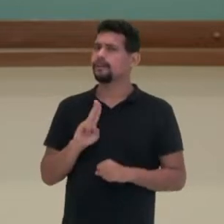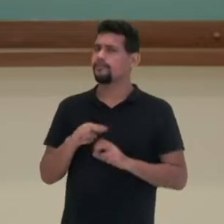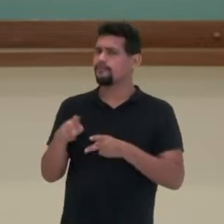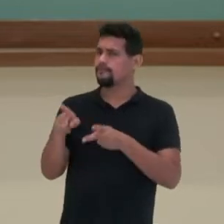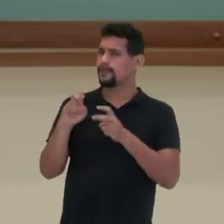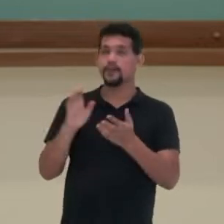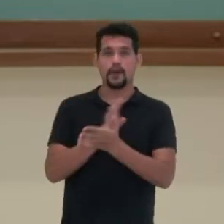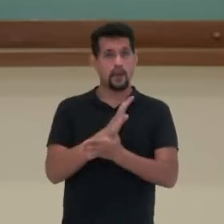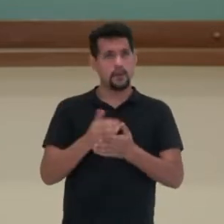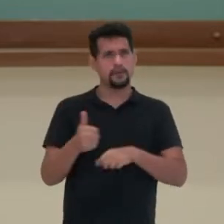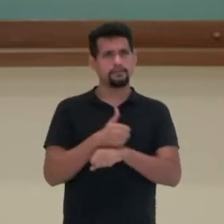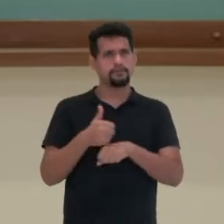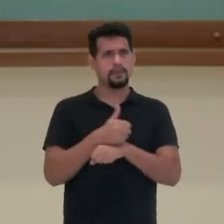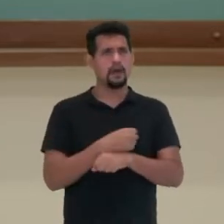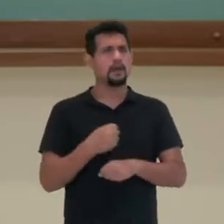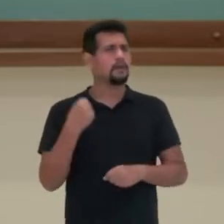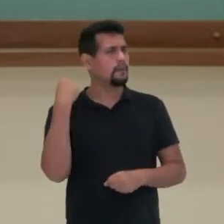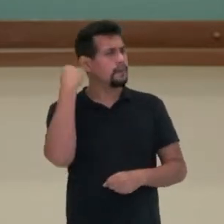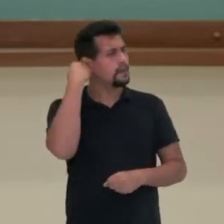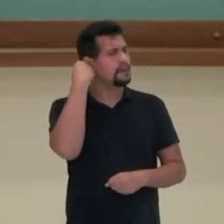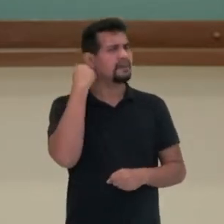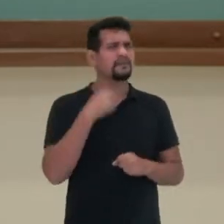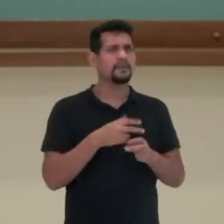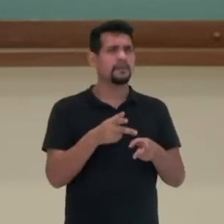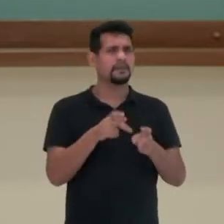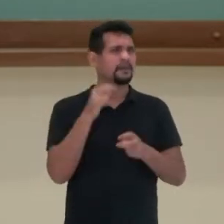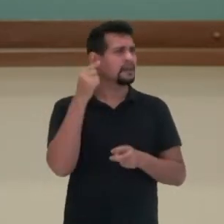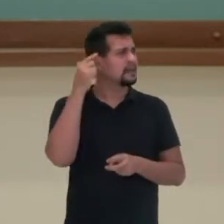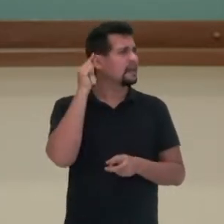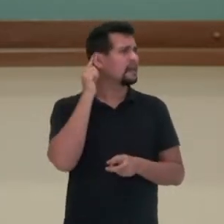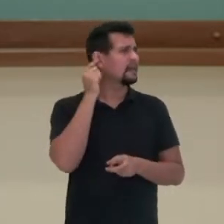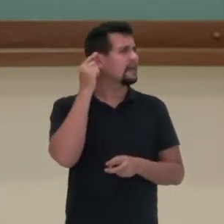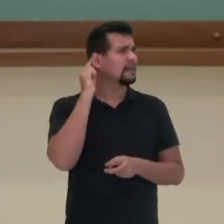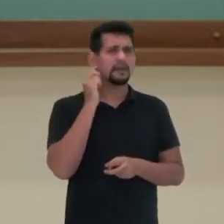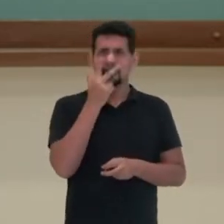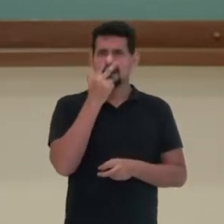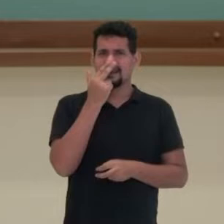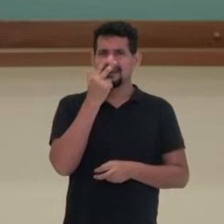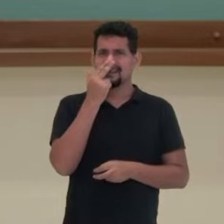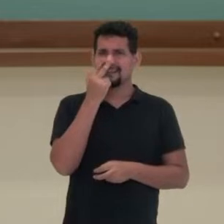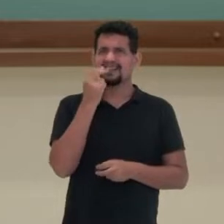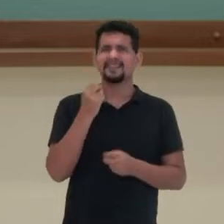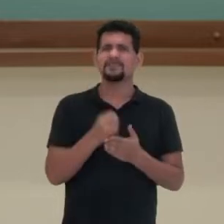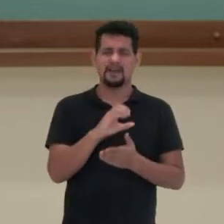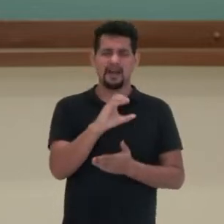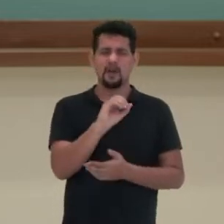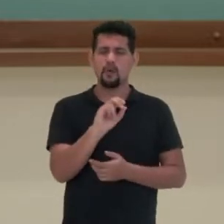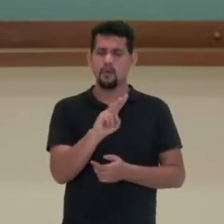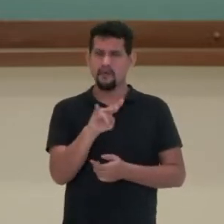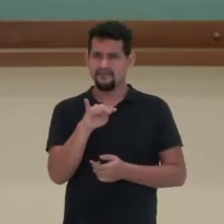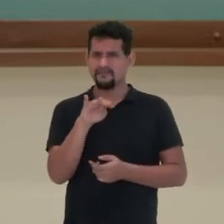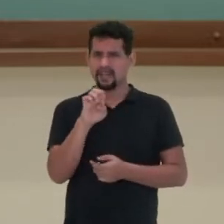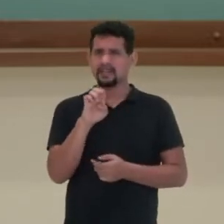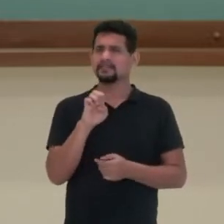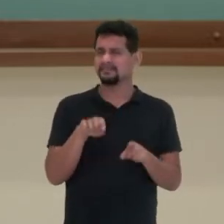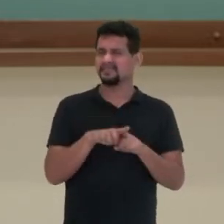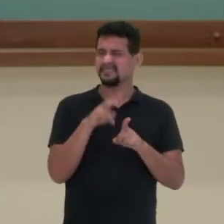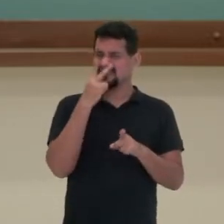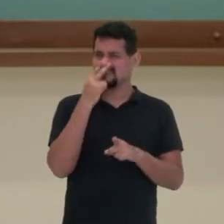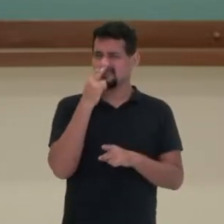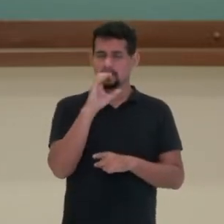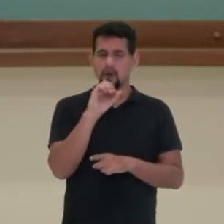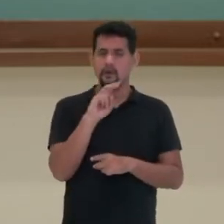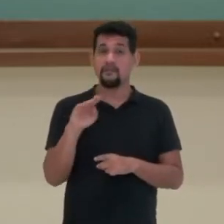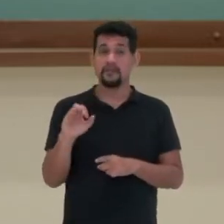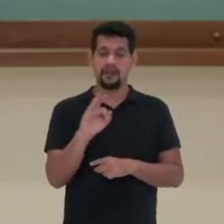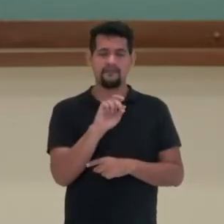algum lutador. Vocês já repararam na orelha deles? Que parece uma couve-flor, na verdade chama, né, orelha de couve-flor? Vamos lá ver